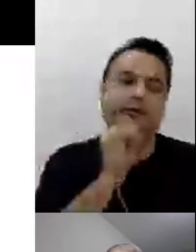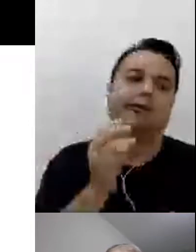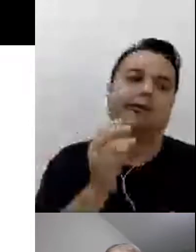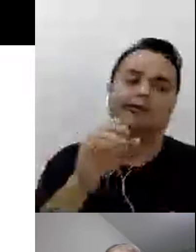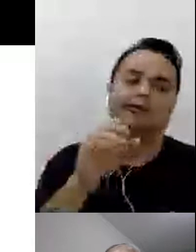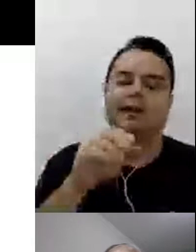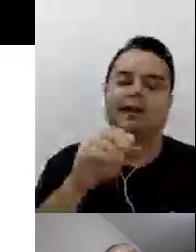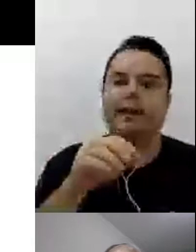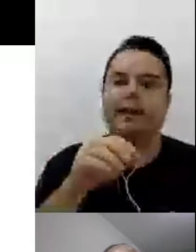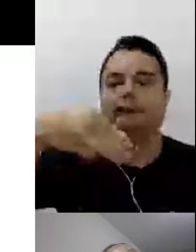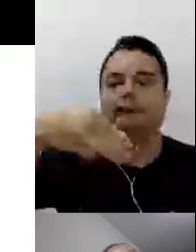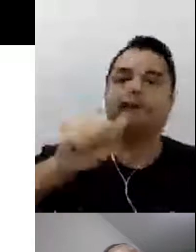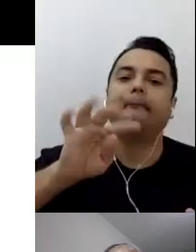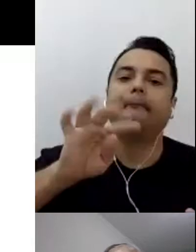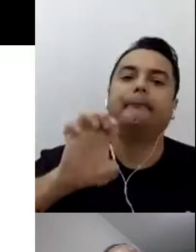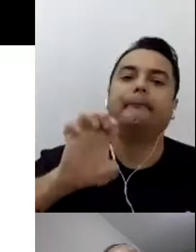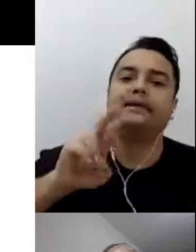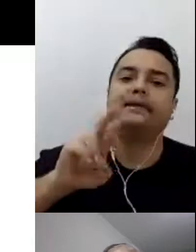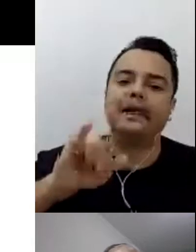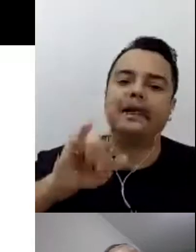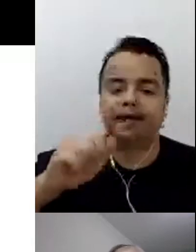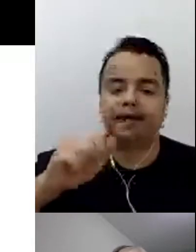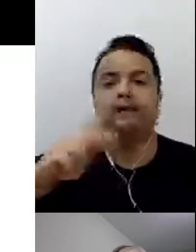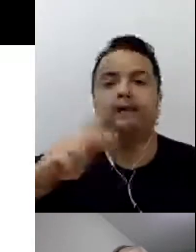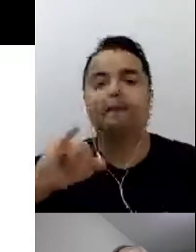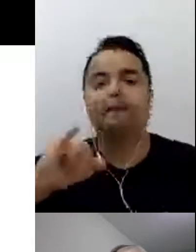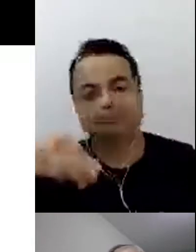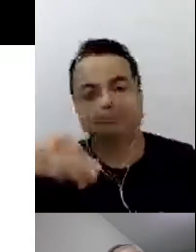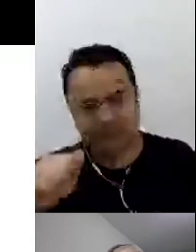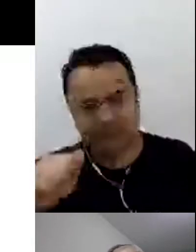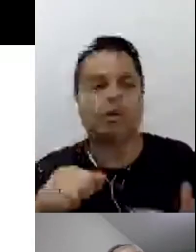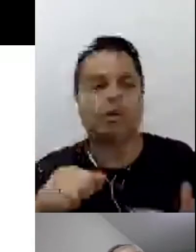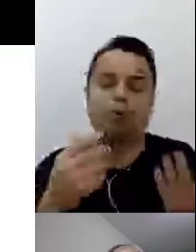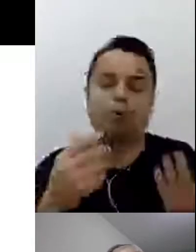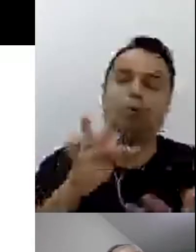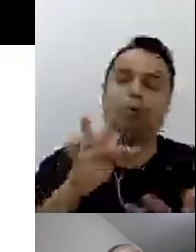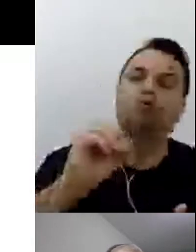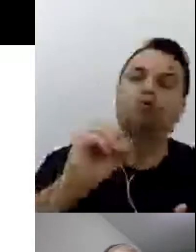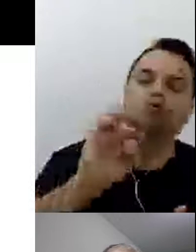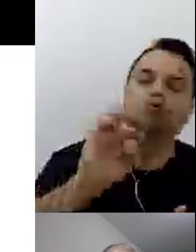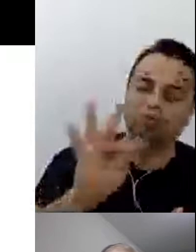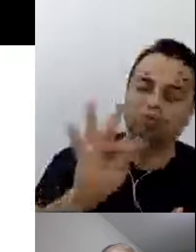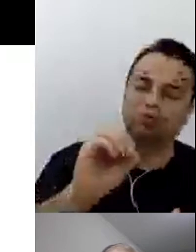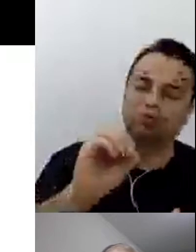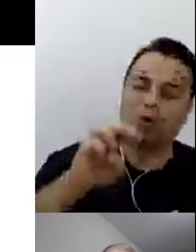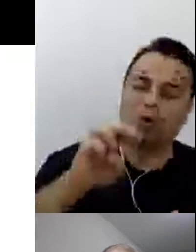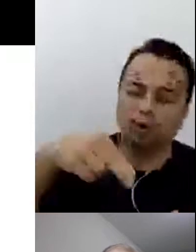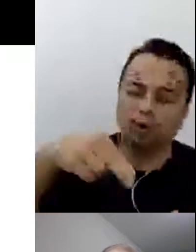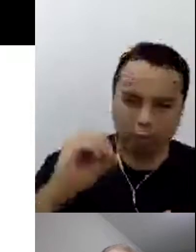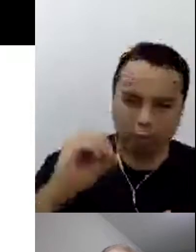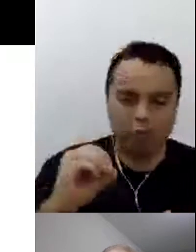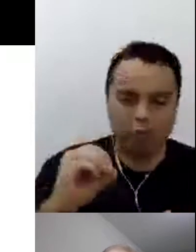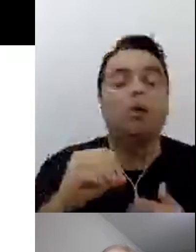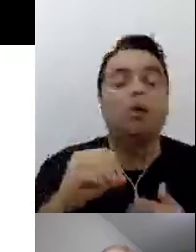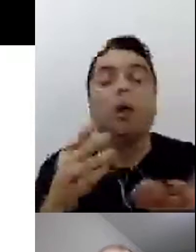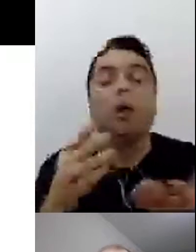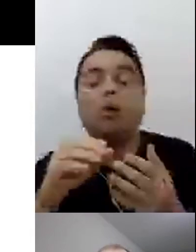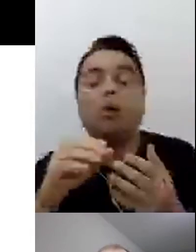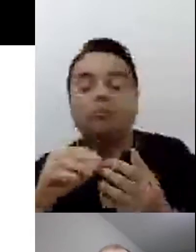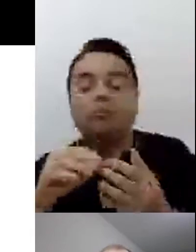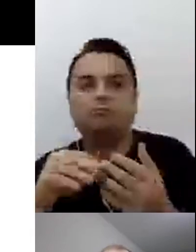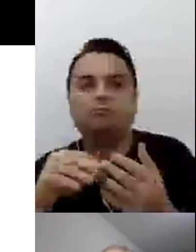XYZ, o torno que passou estava com ferramenta de corte com dado nível de desgaste, você teve